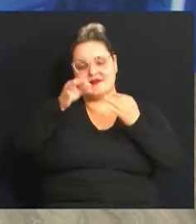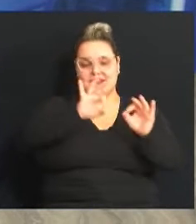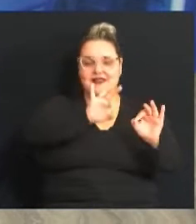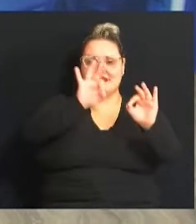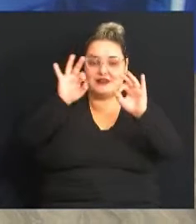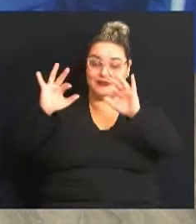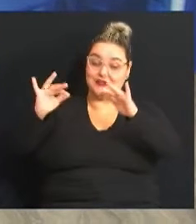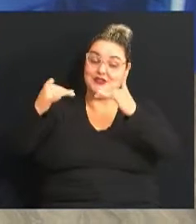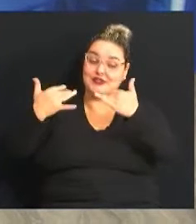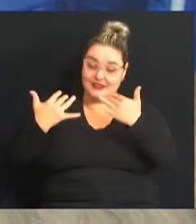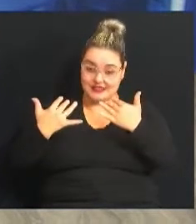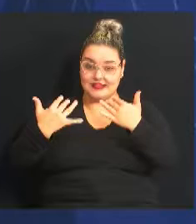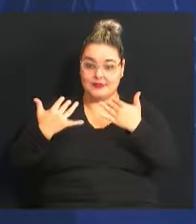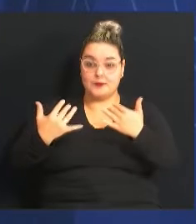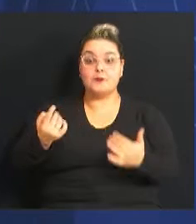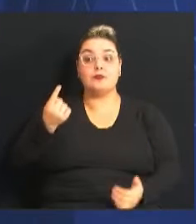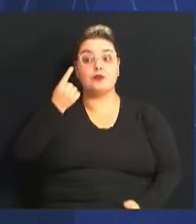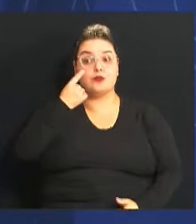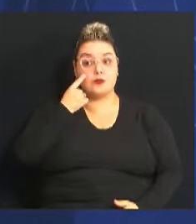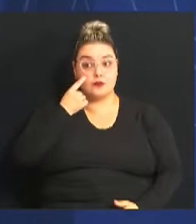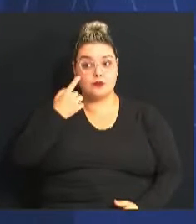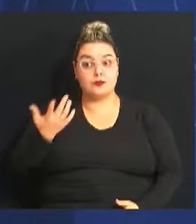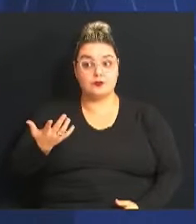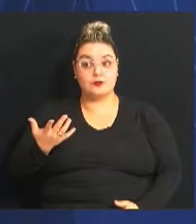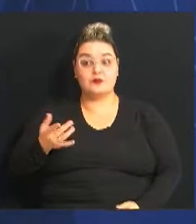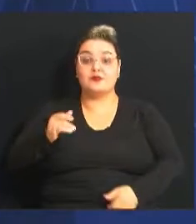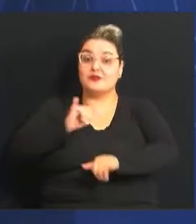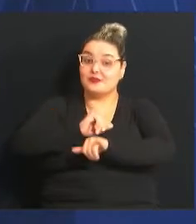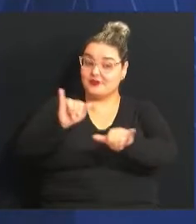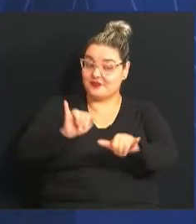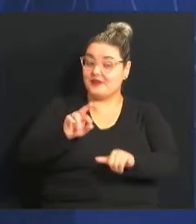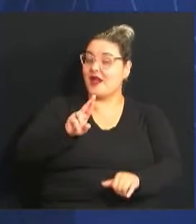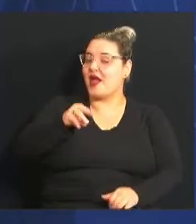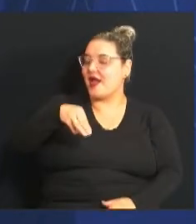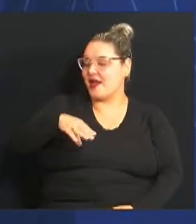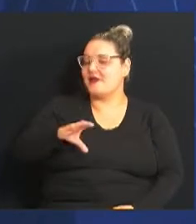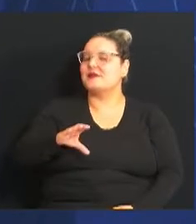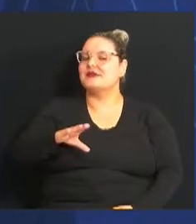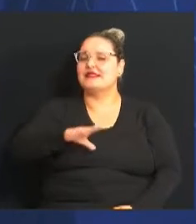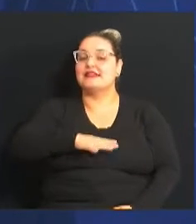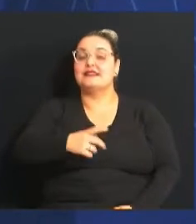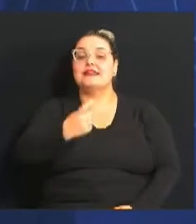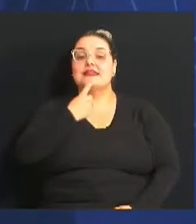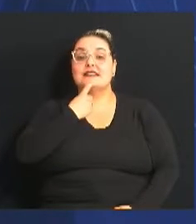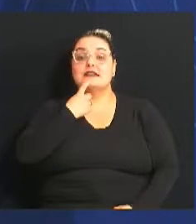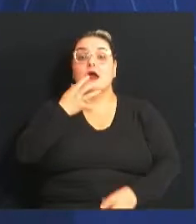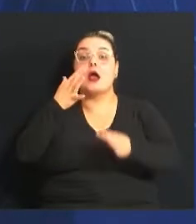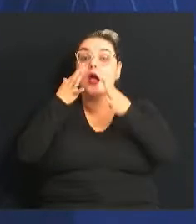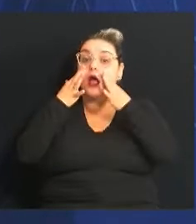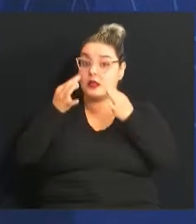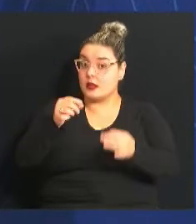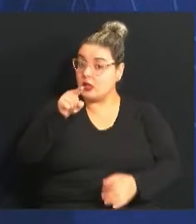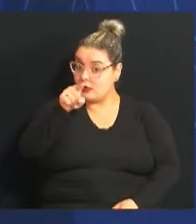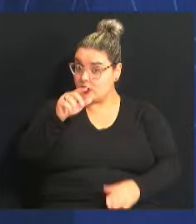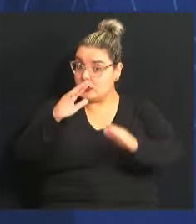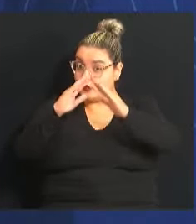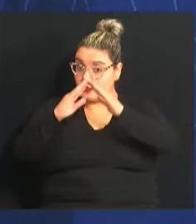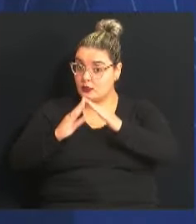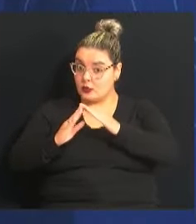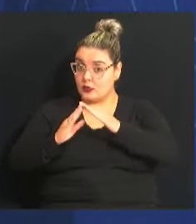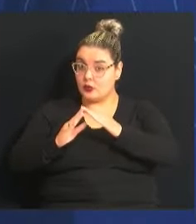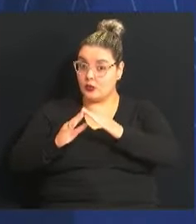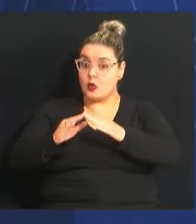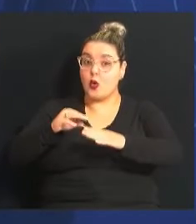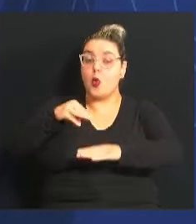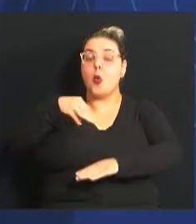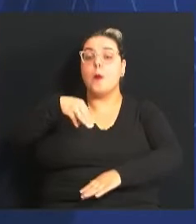sua audiência. E olha só, hora das notícias da metrópole de Campinas. Atenção, você que é morador do Monte